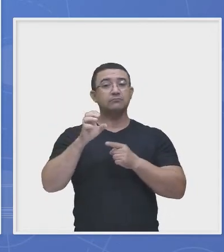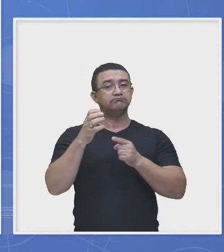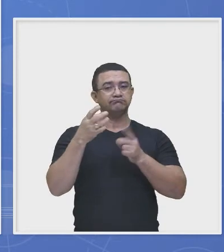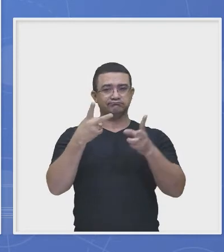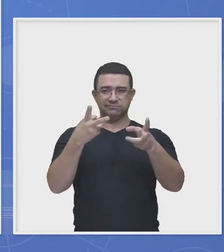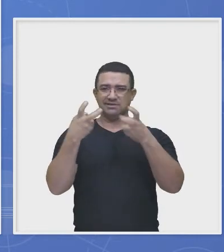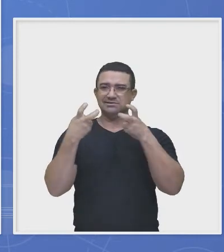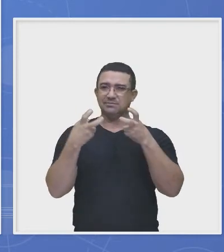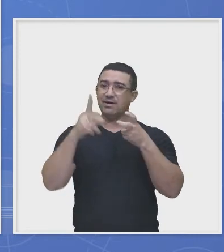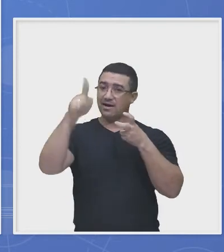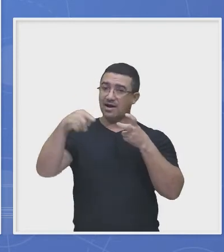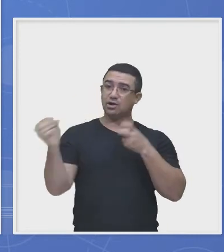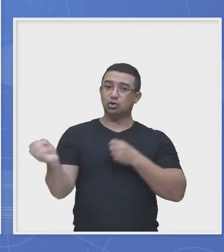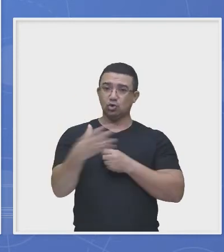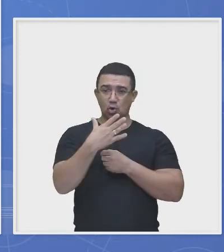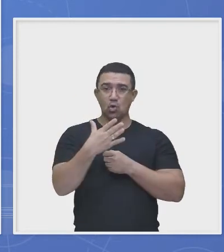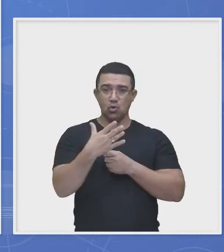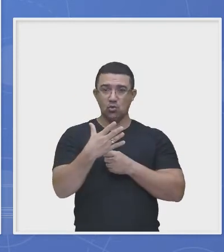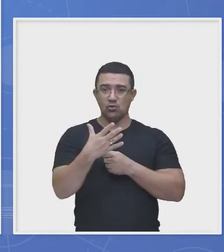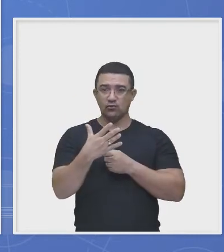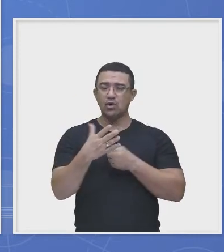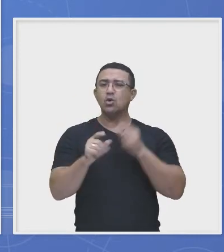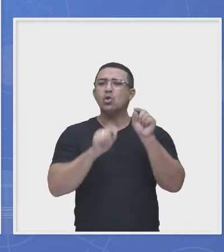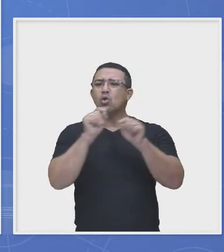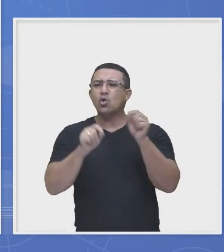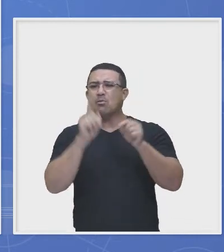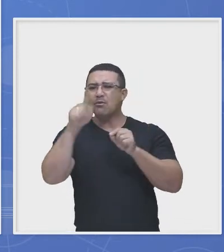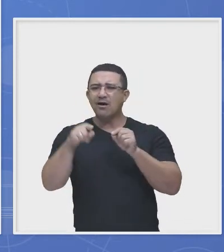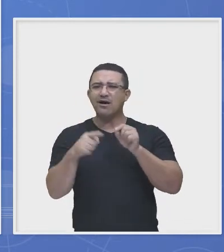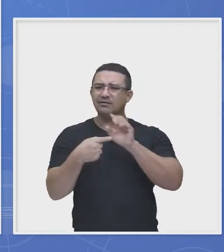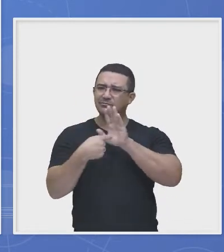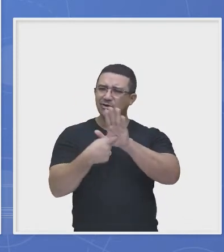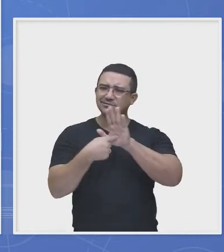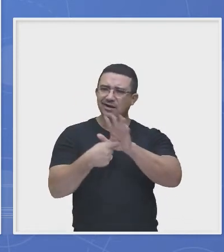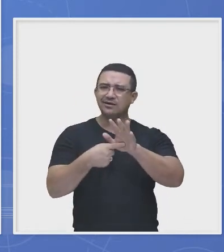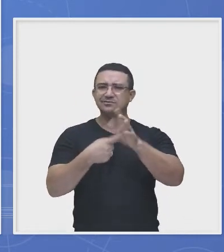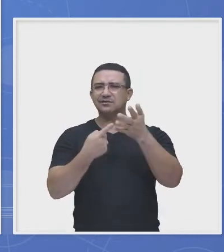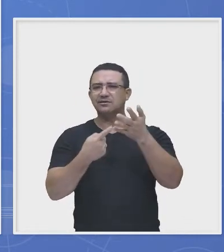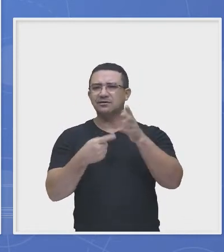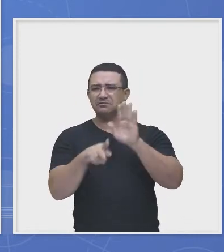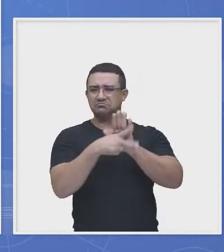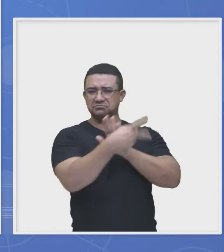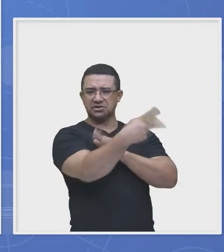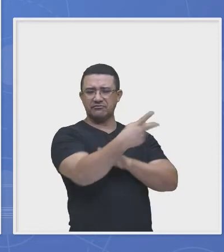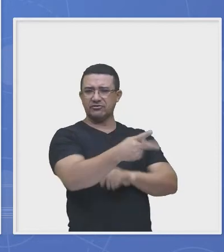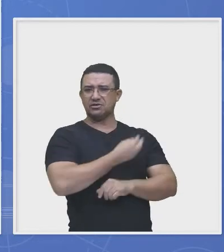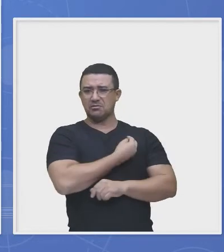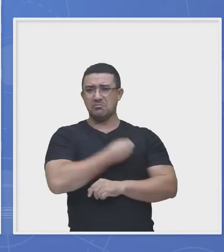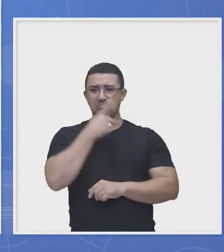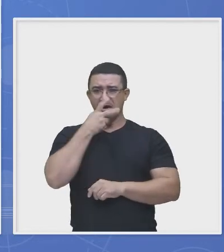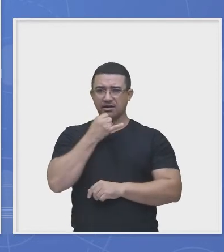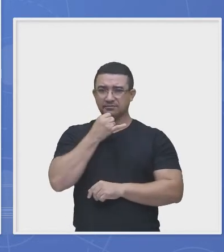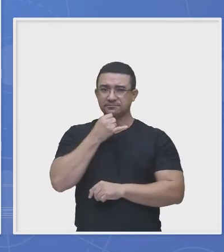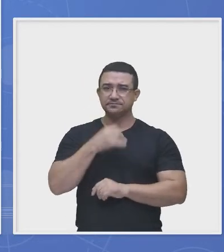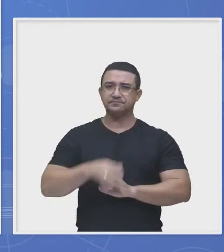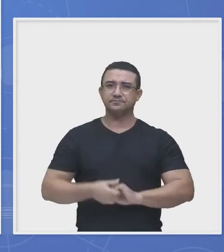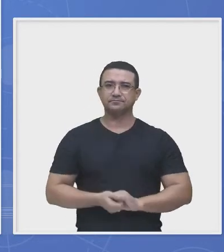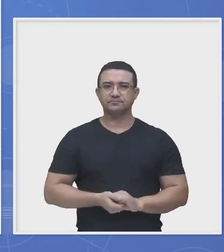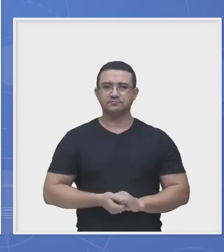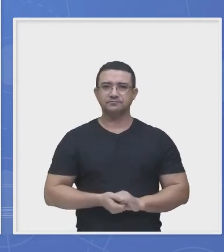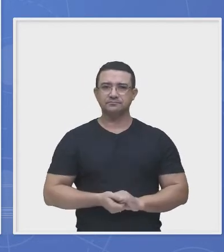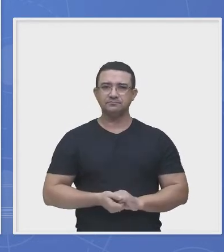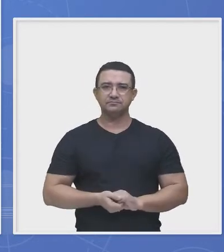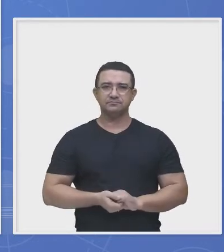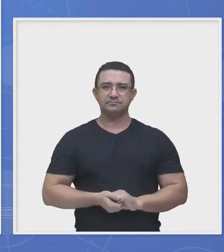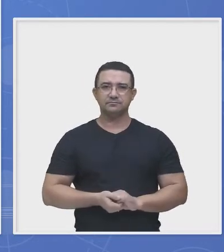é uma novidade para esse período, a forma como é tratado essa situação. Observem alguns trechos, outros termos e